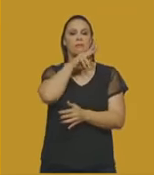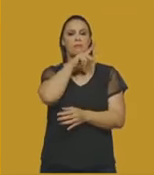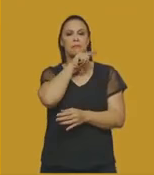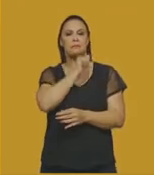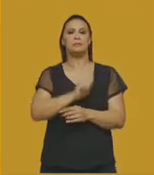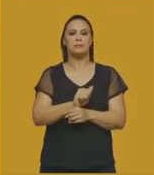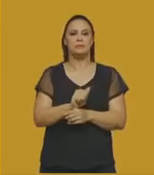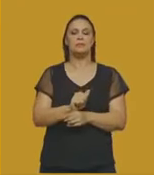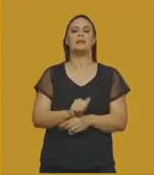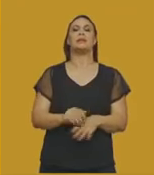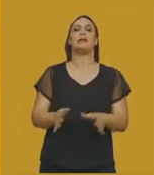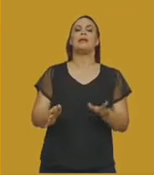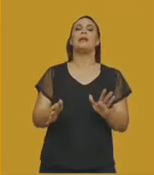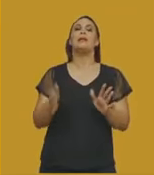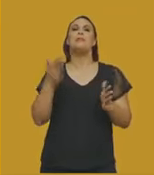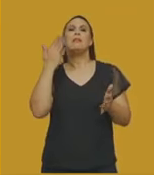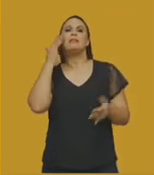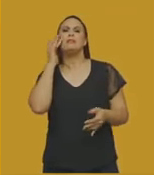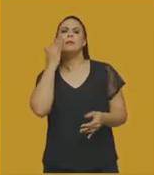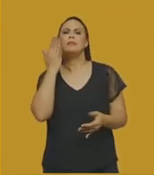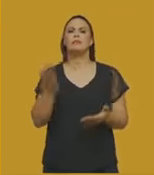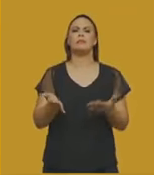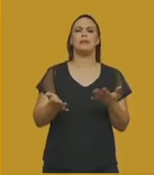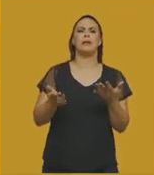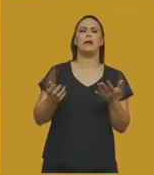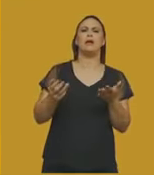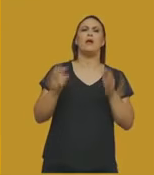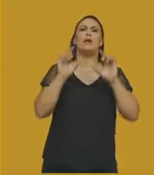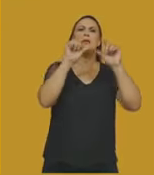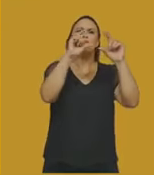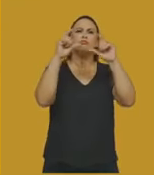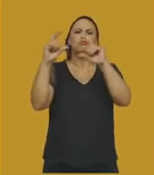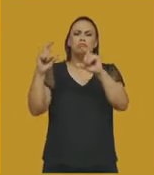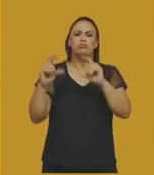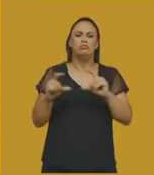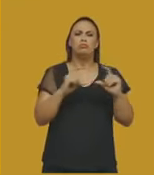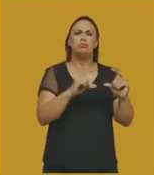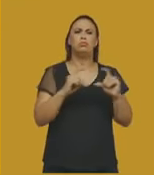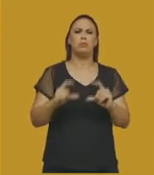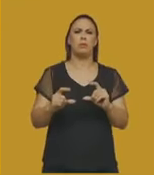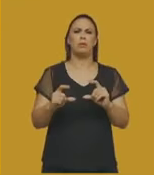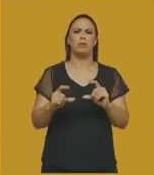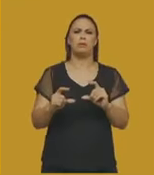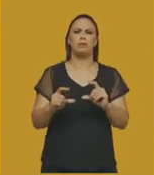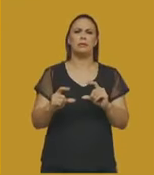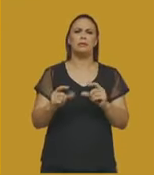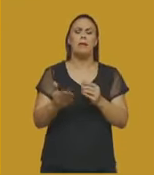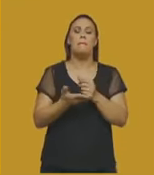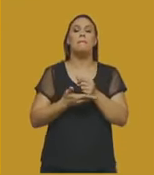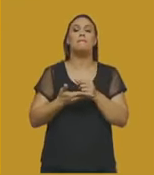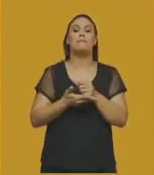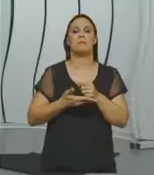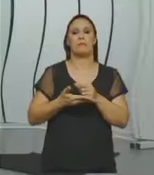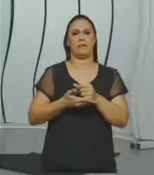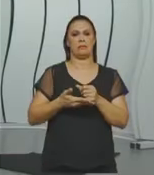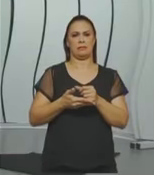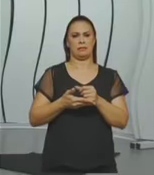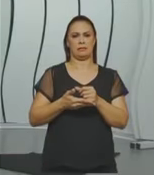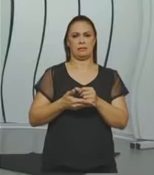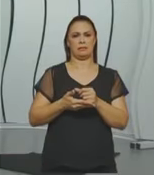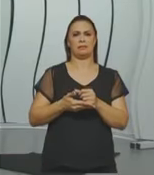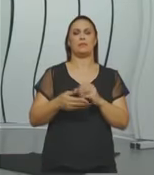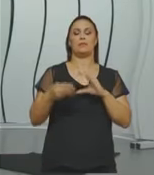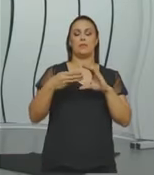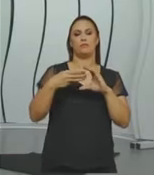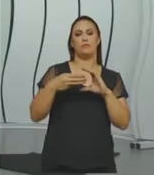esquemas, estágios e partes básicas de embriões dos animais. Bom, pelos objetivos então